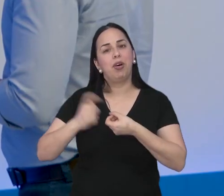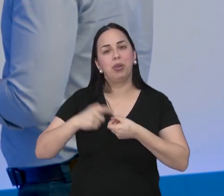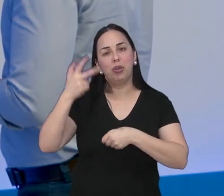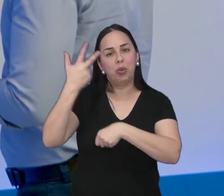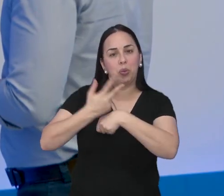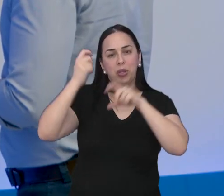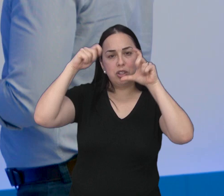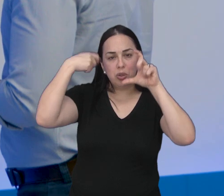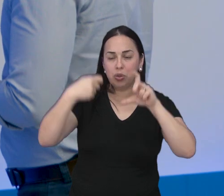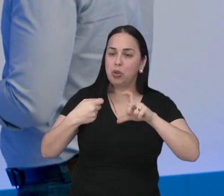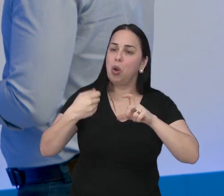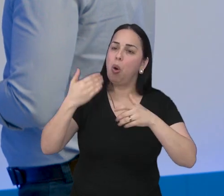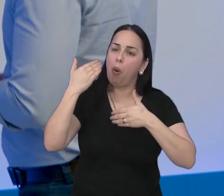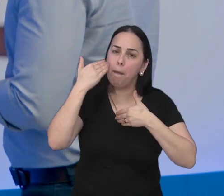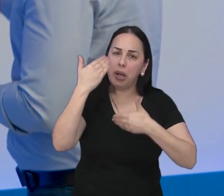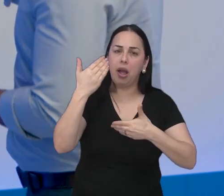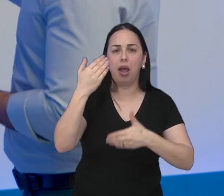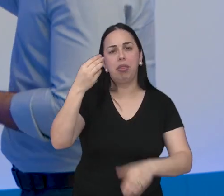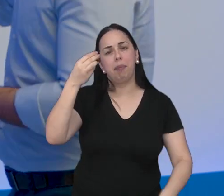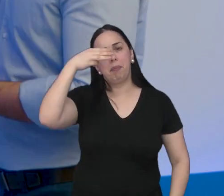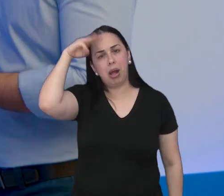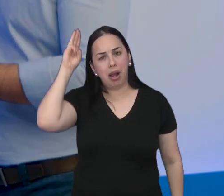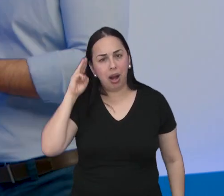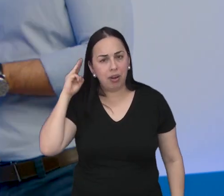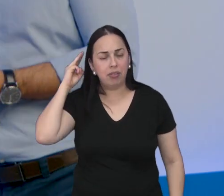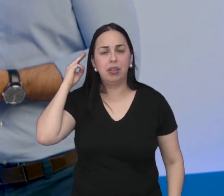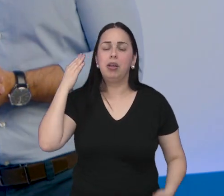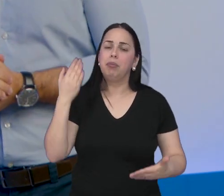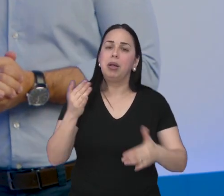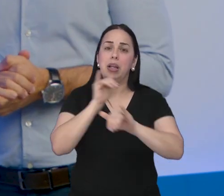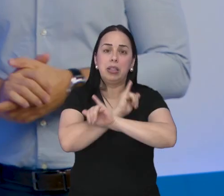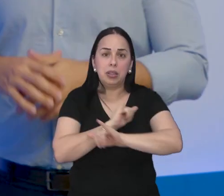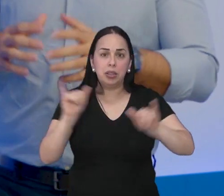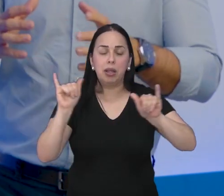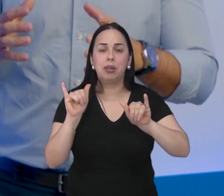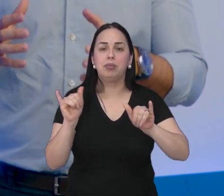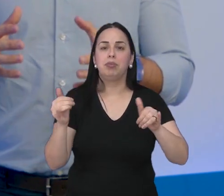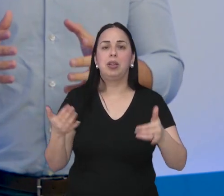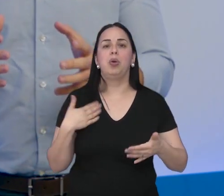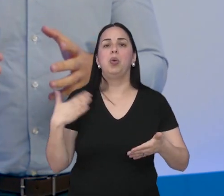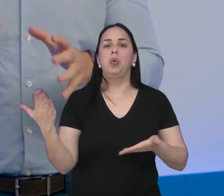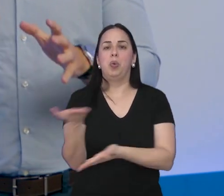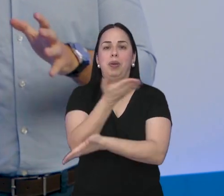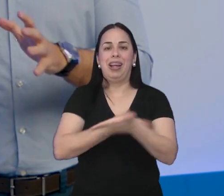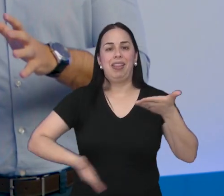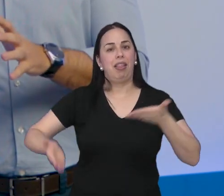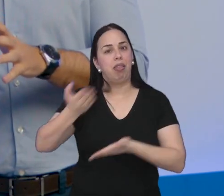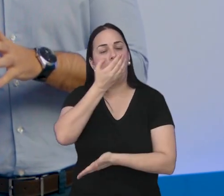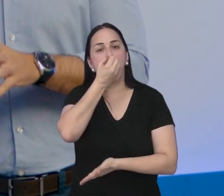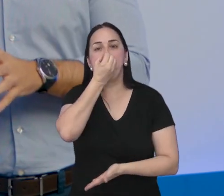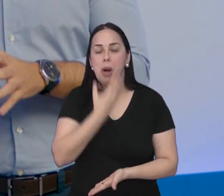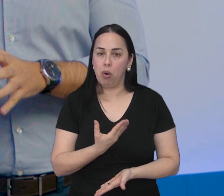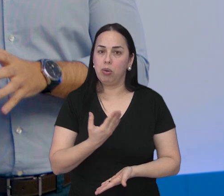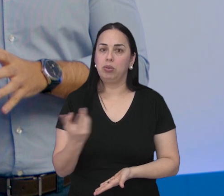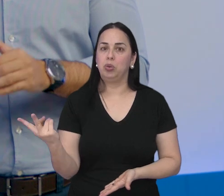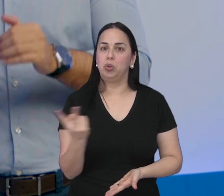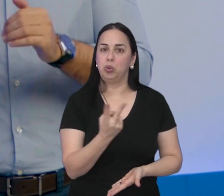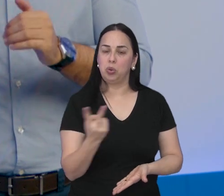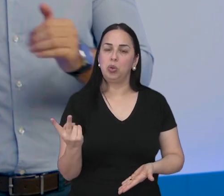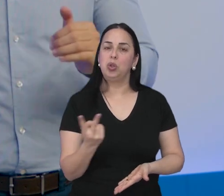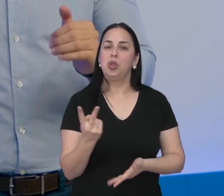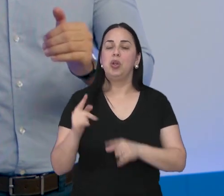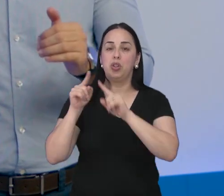CLT. Volto com você. Obrigado, viu, Marvin, pelas informações. Então fica o recado. Uma boa relação de trabalho deve